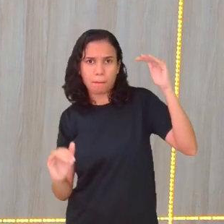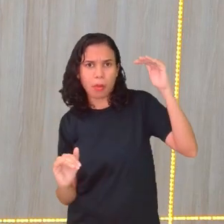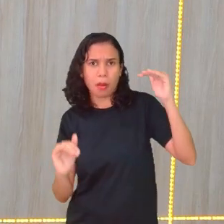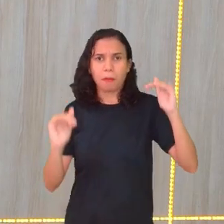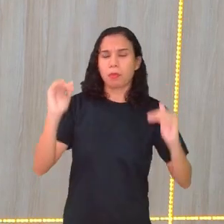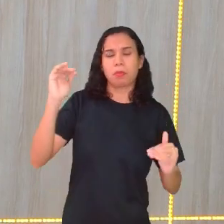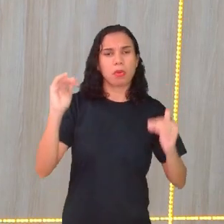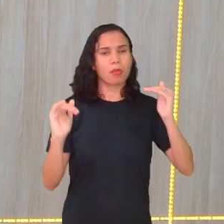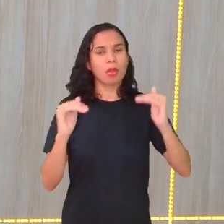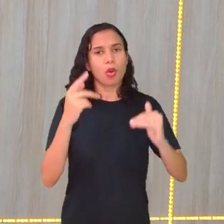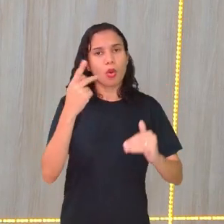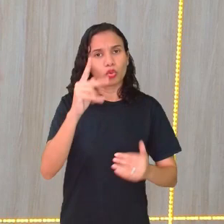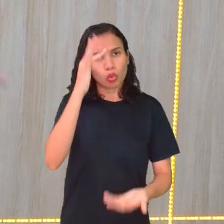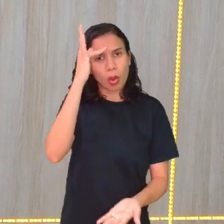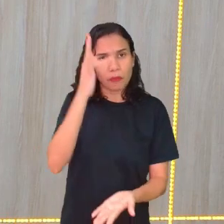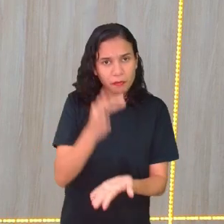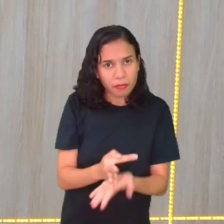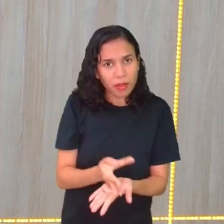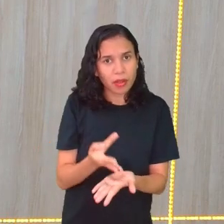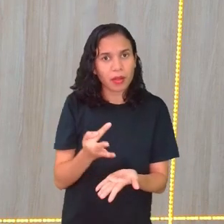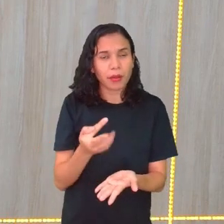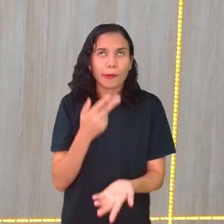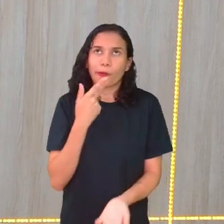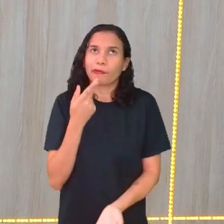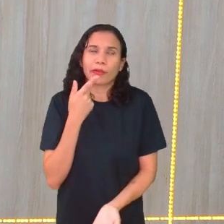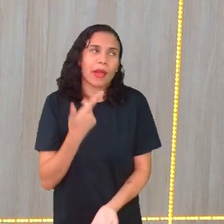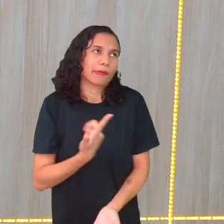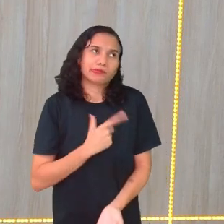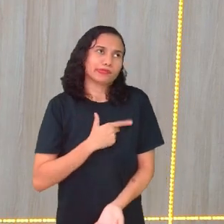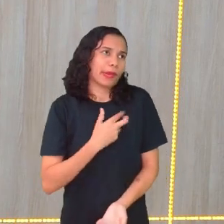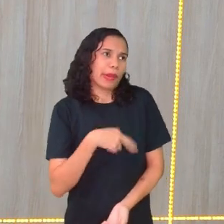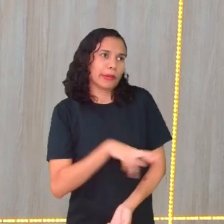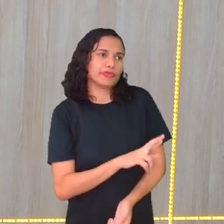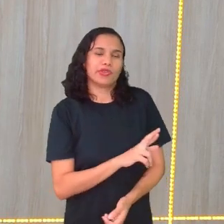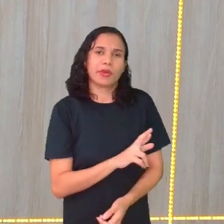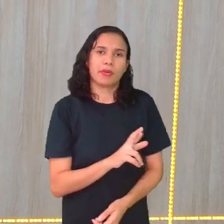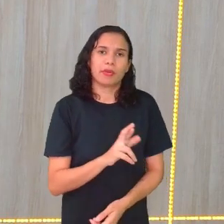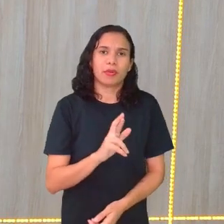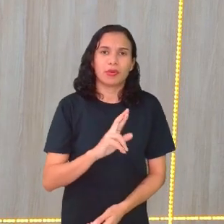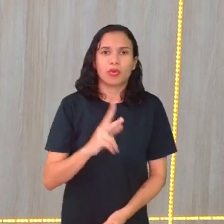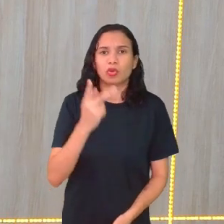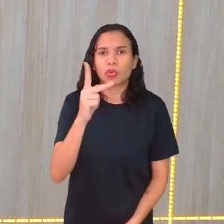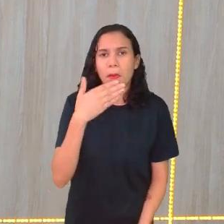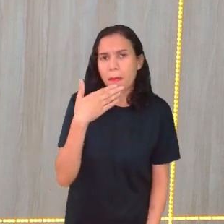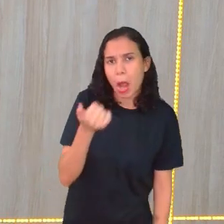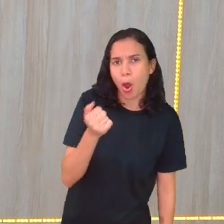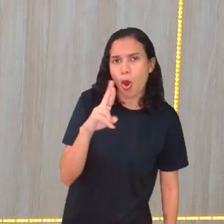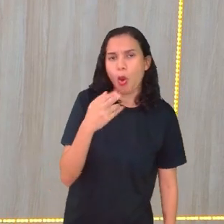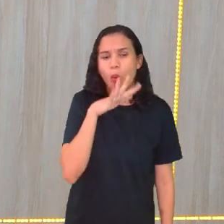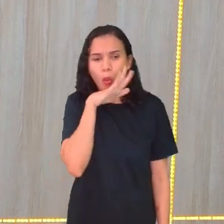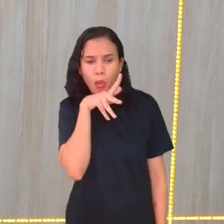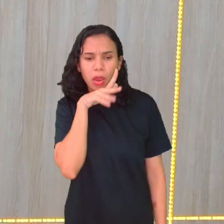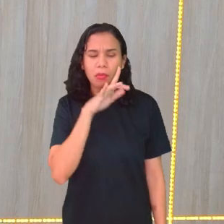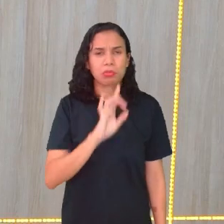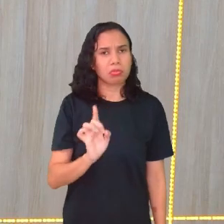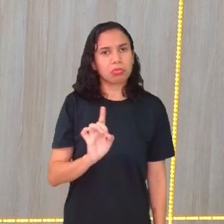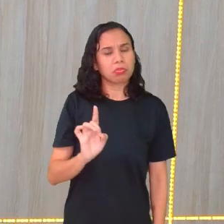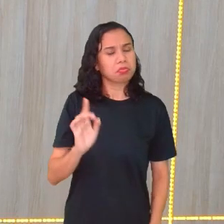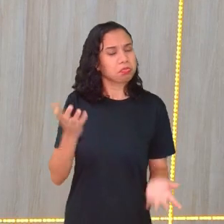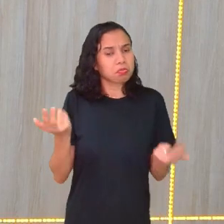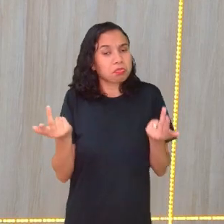sua forma de fé, ou até você não ter nenhum tipo de religião, não lhe faz uma pessoa melhor ou pior do que as outras,